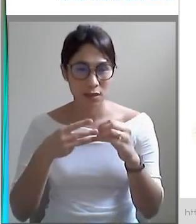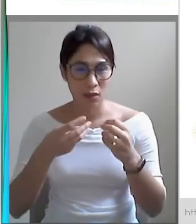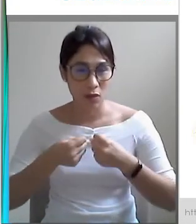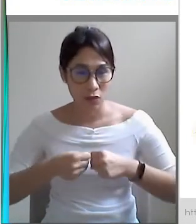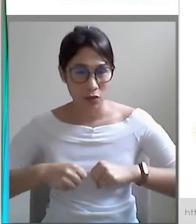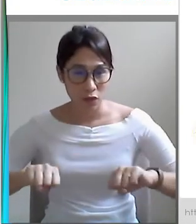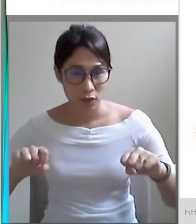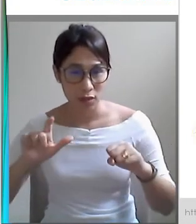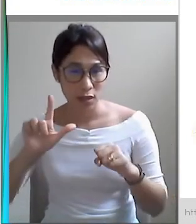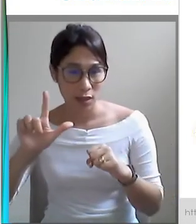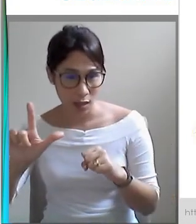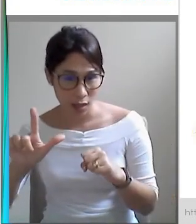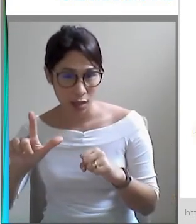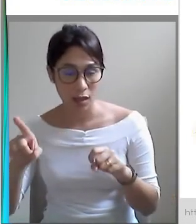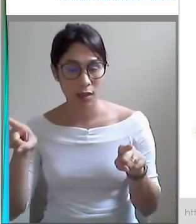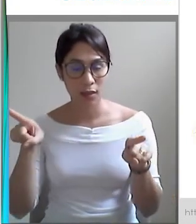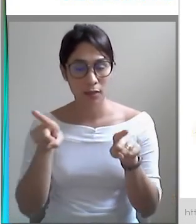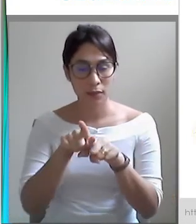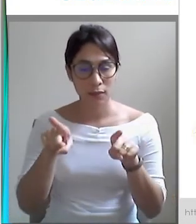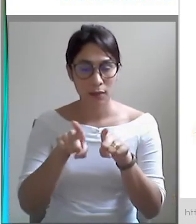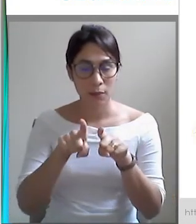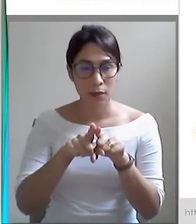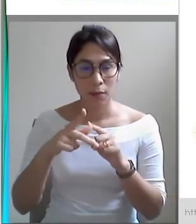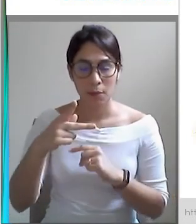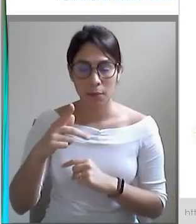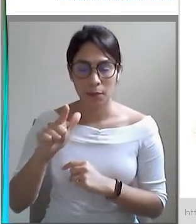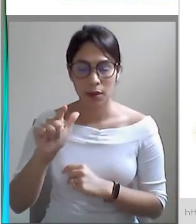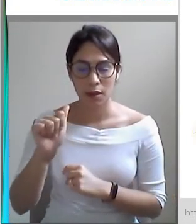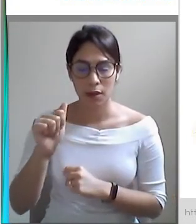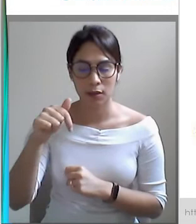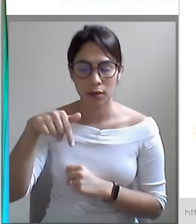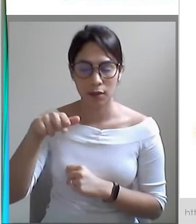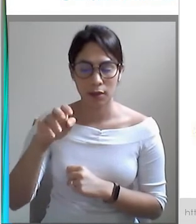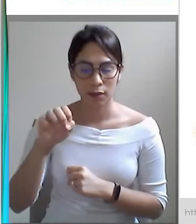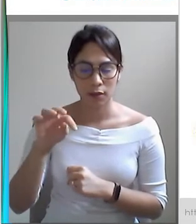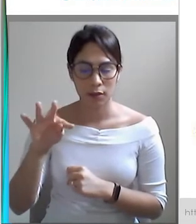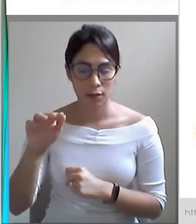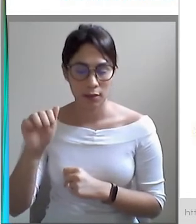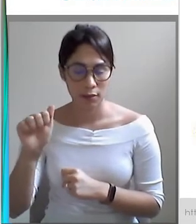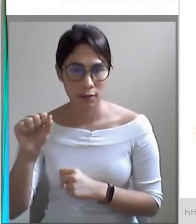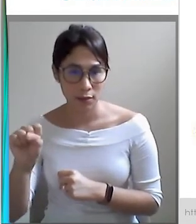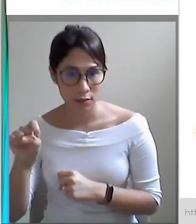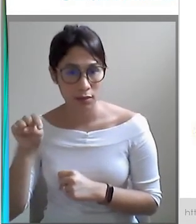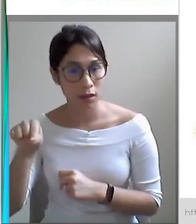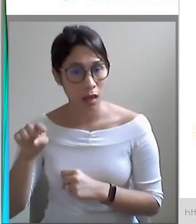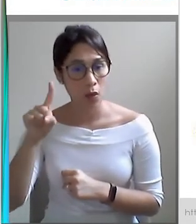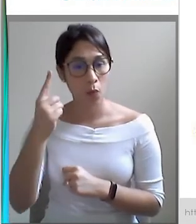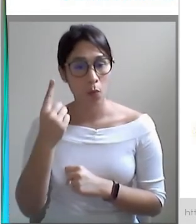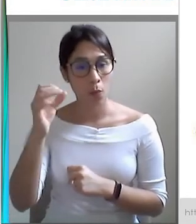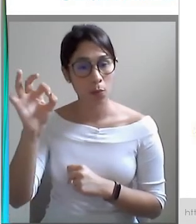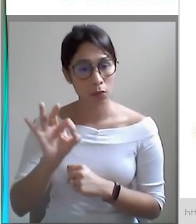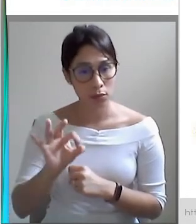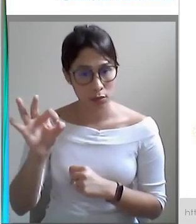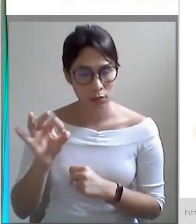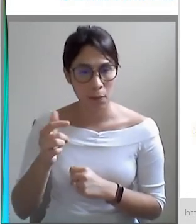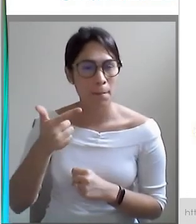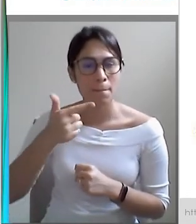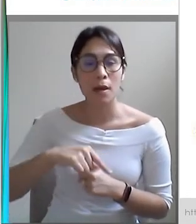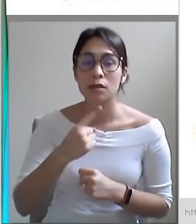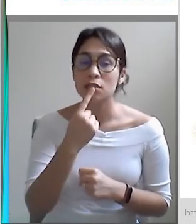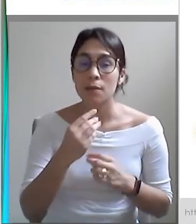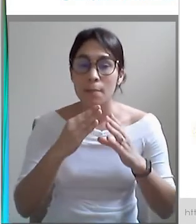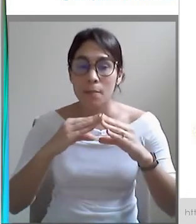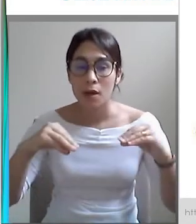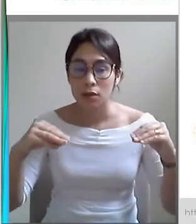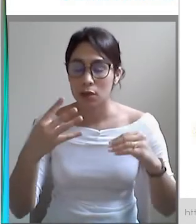Os leucócitos e plaquetas respondem por até 1% do volume total de sangue, e as